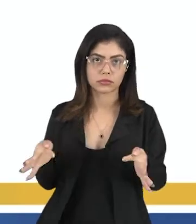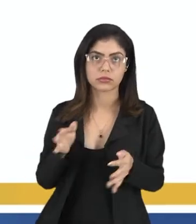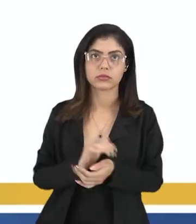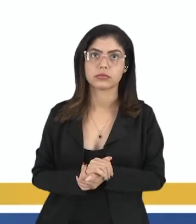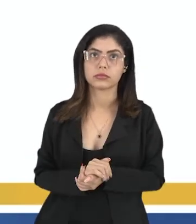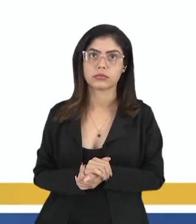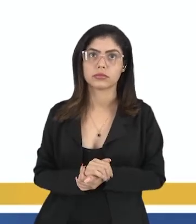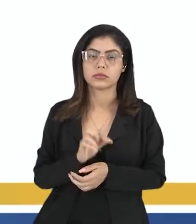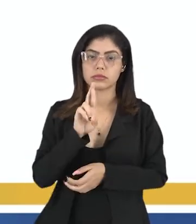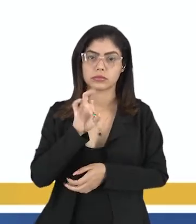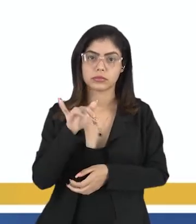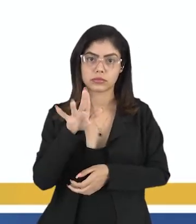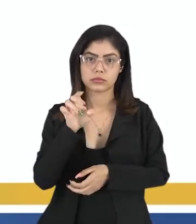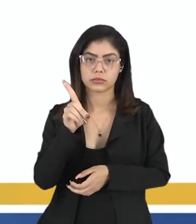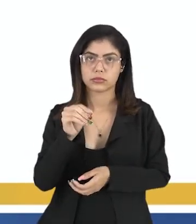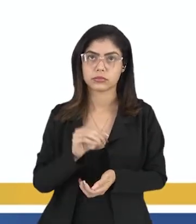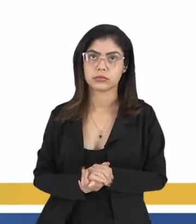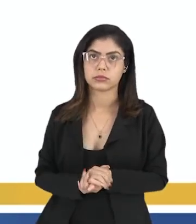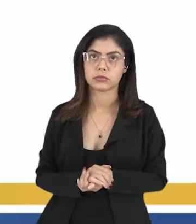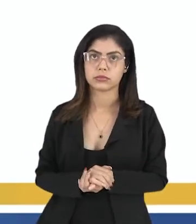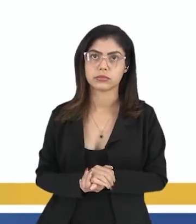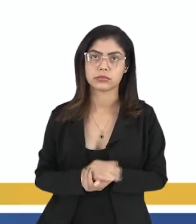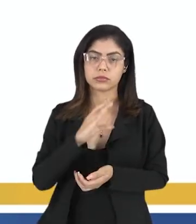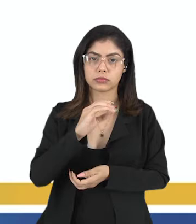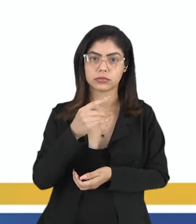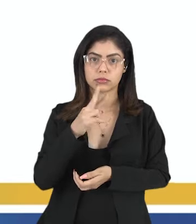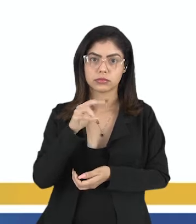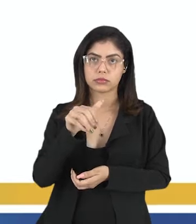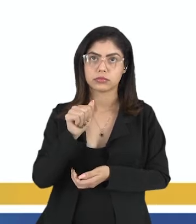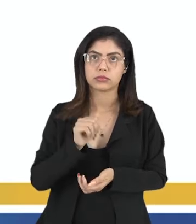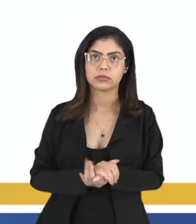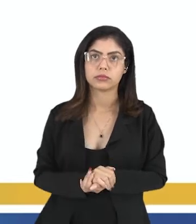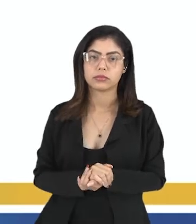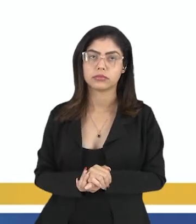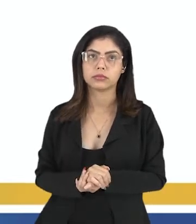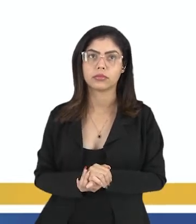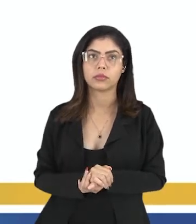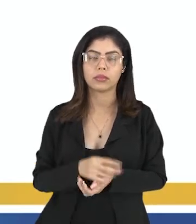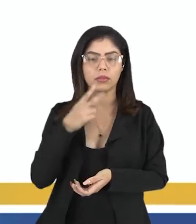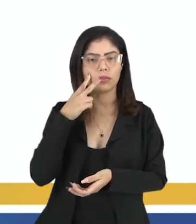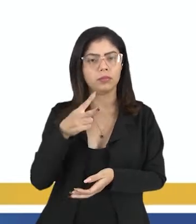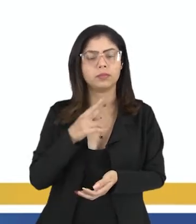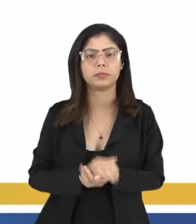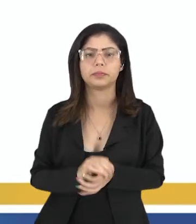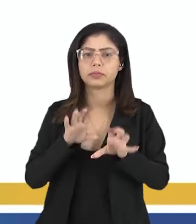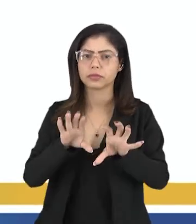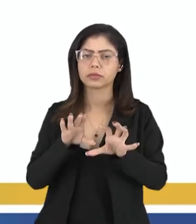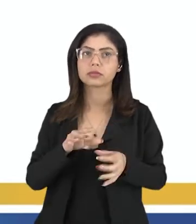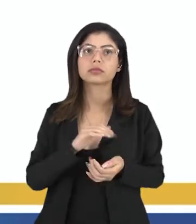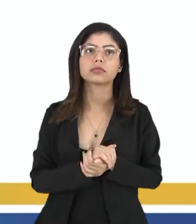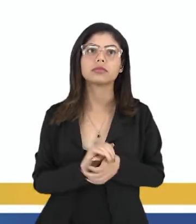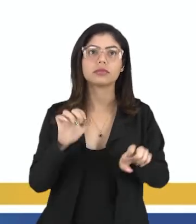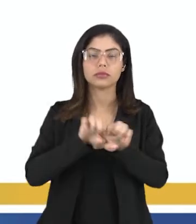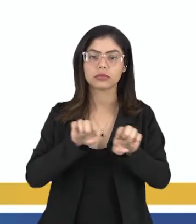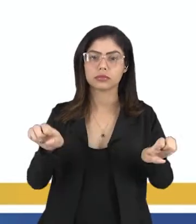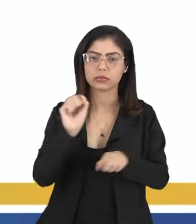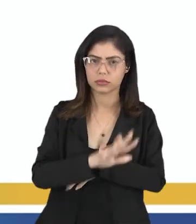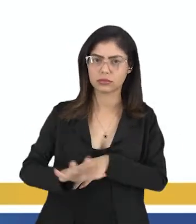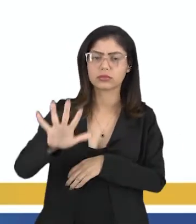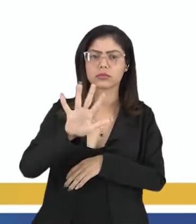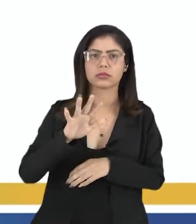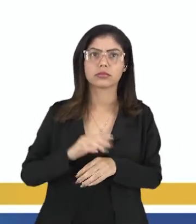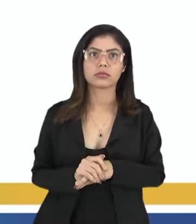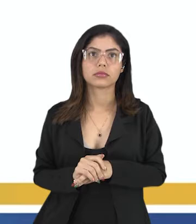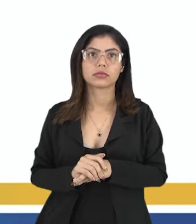simples reagindo com uma reação composta. Então, vamos ver aqui a equação de forma